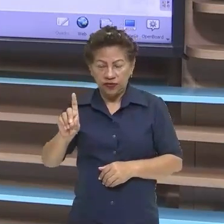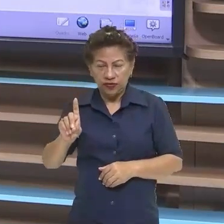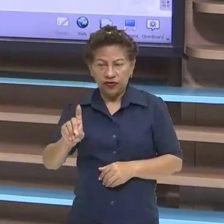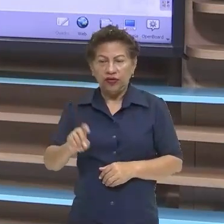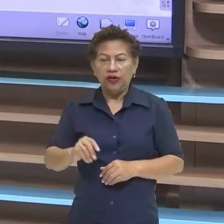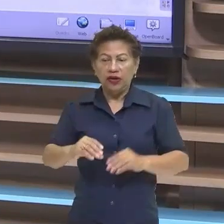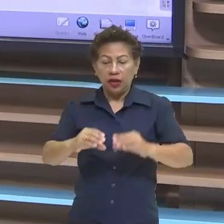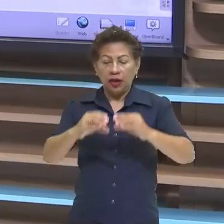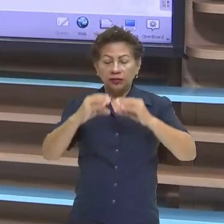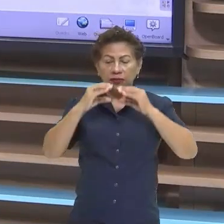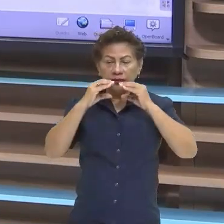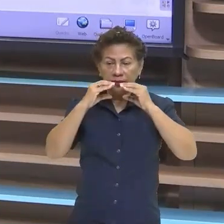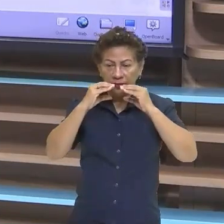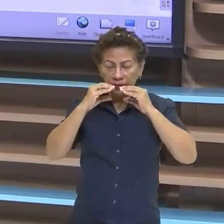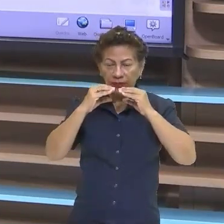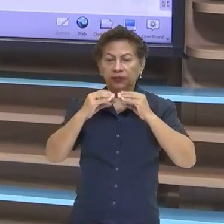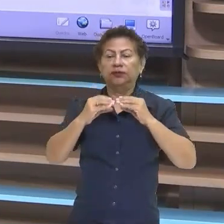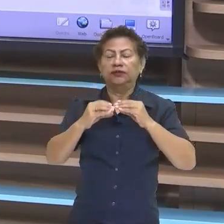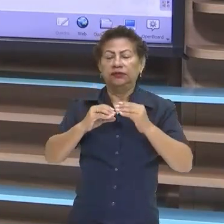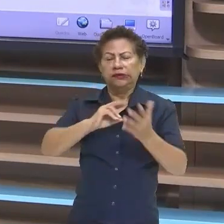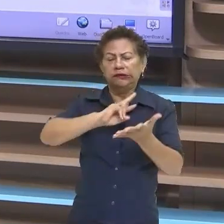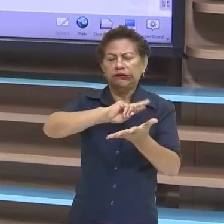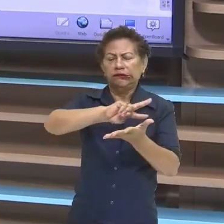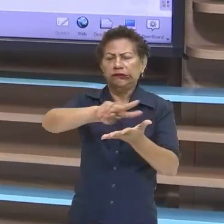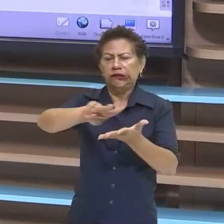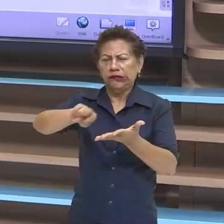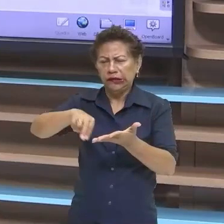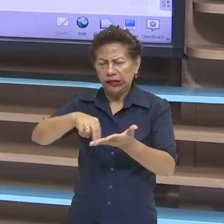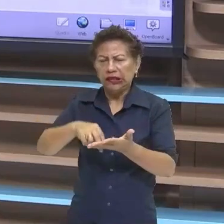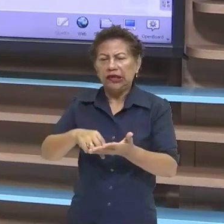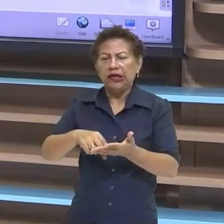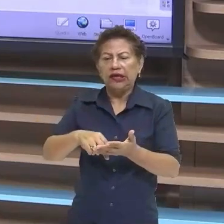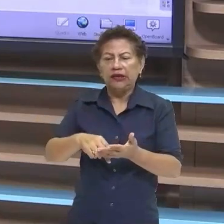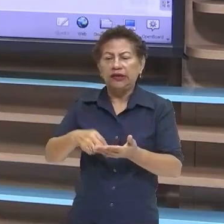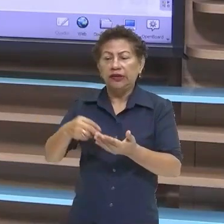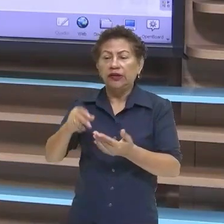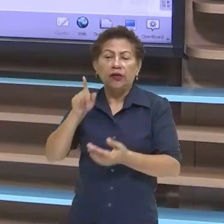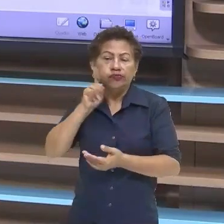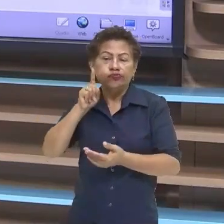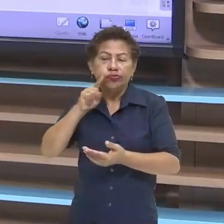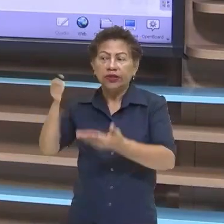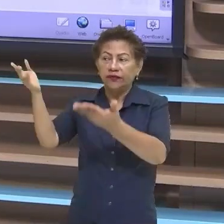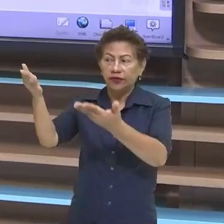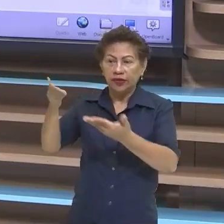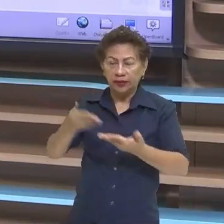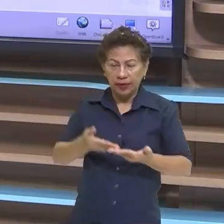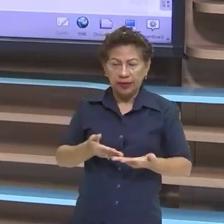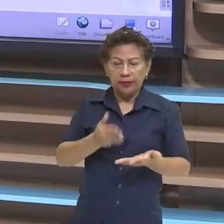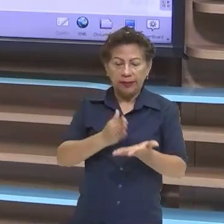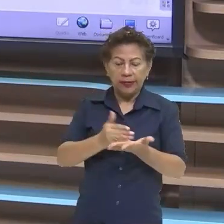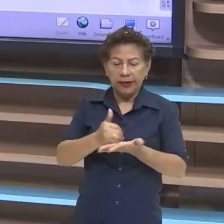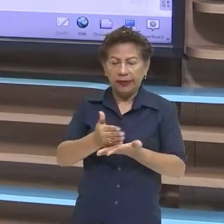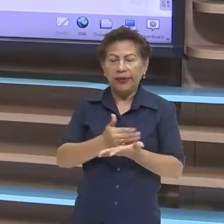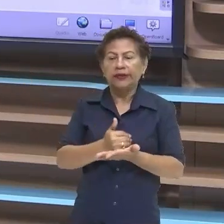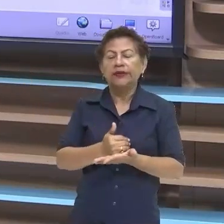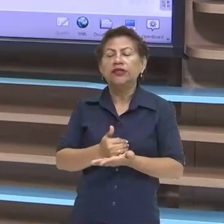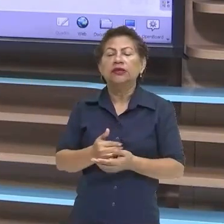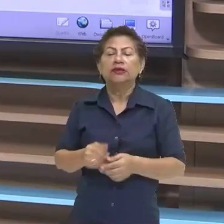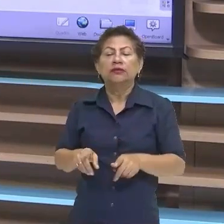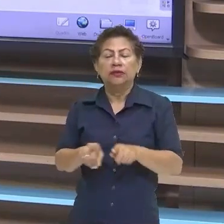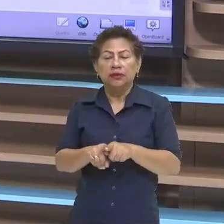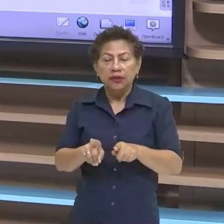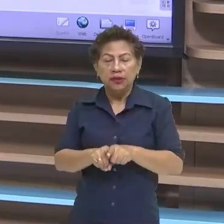da Bob's, do McDonald's, né? Que já veio ali dos Estados Unidos, a batatinha frita. Então, tudo isso